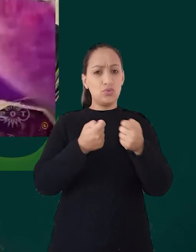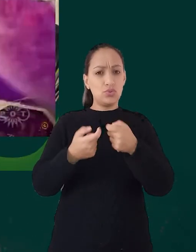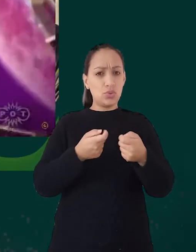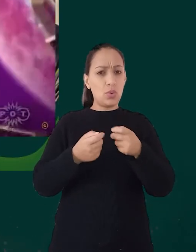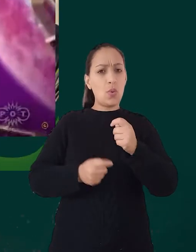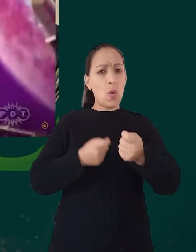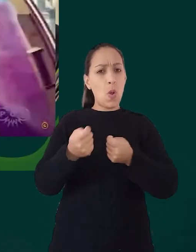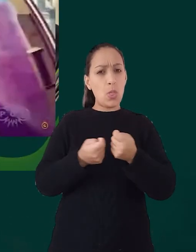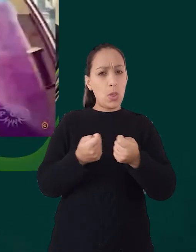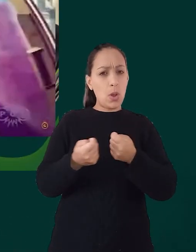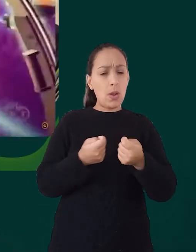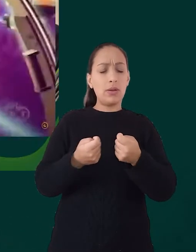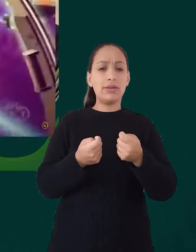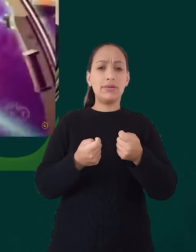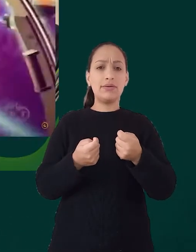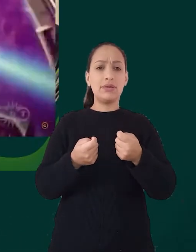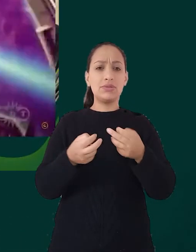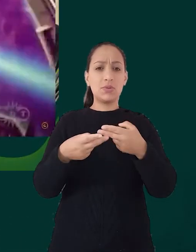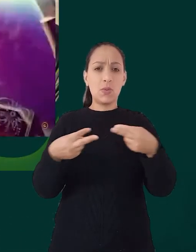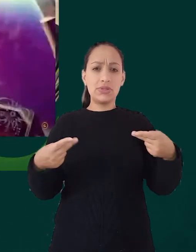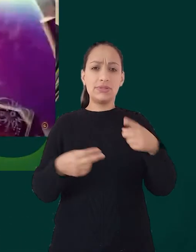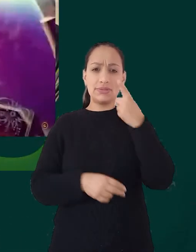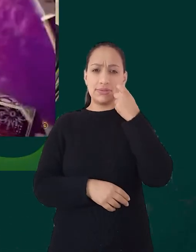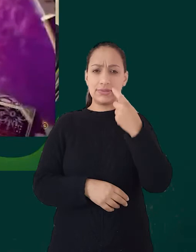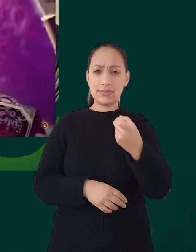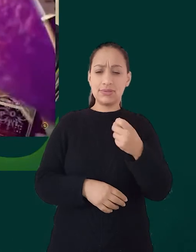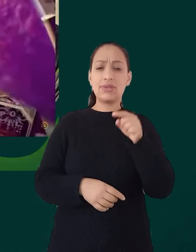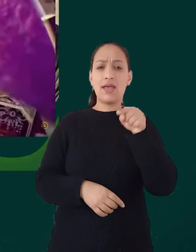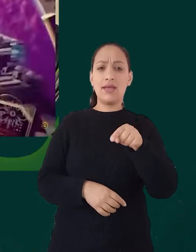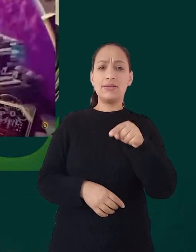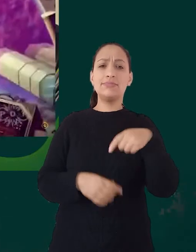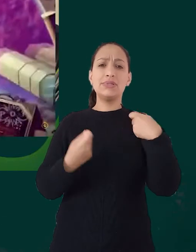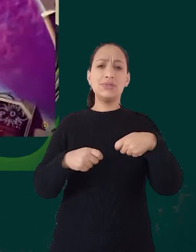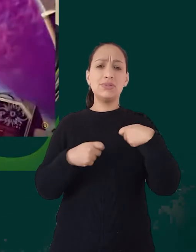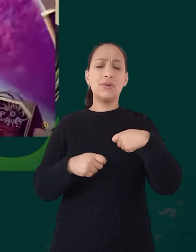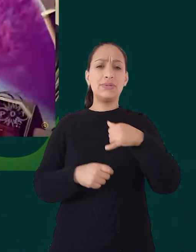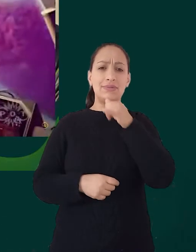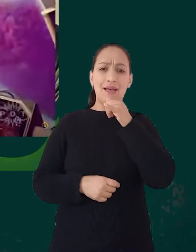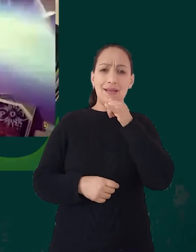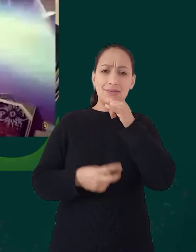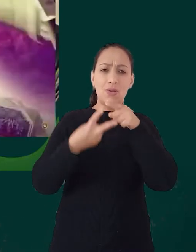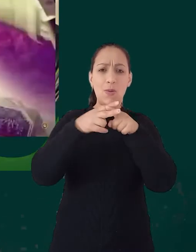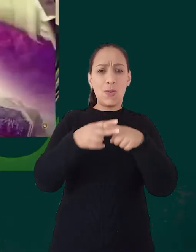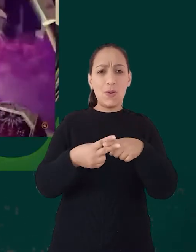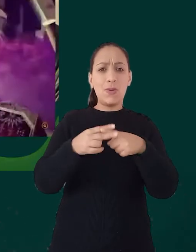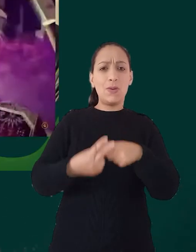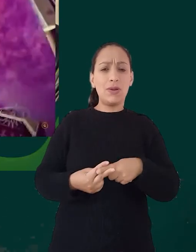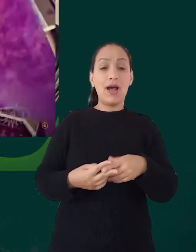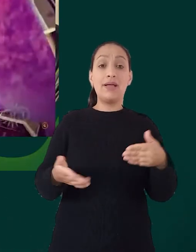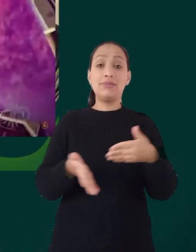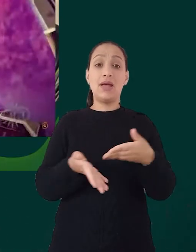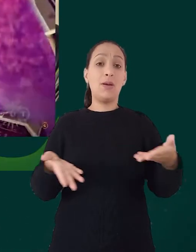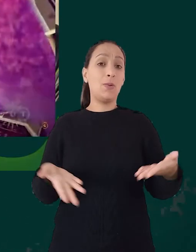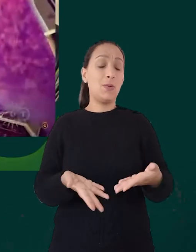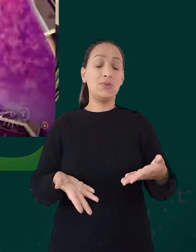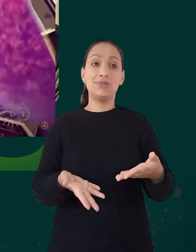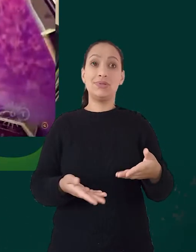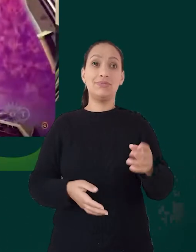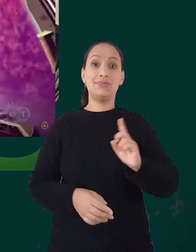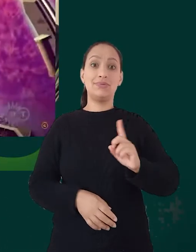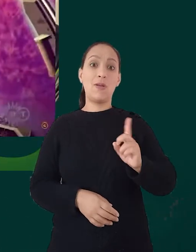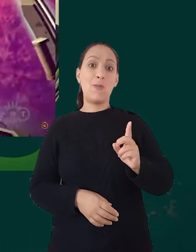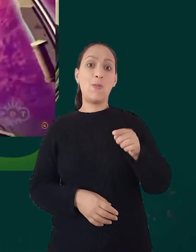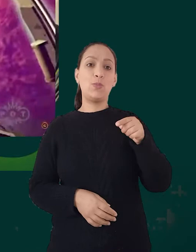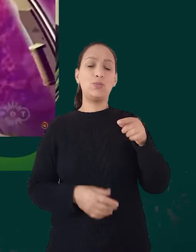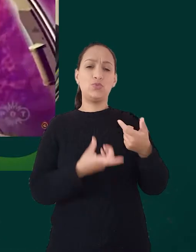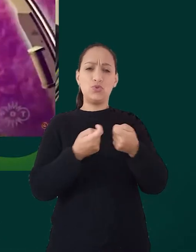interessantes. E esse foi um jogo que ele teve que ter vários packs de correção, e ele até hoje ele não é um jogo que você pode dizer, nossa, como esse